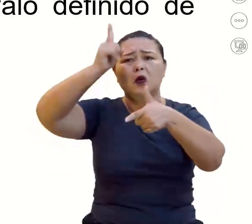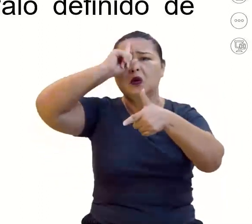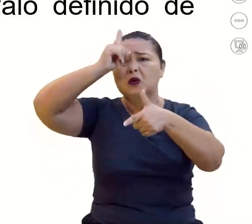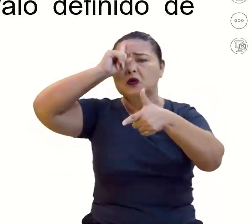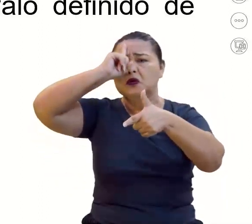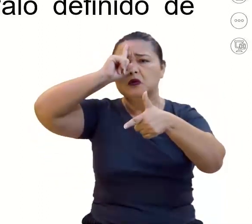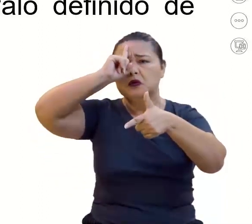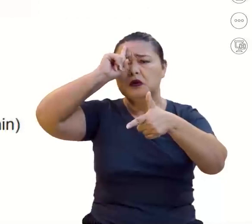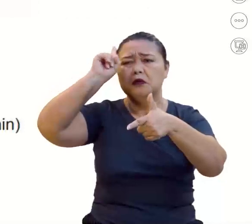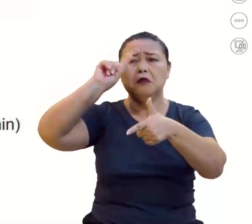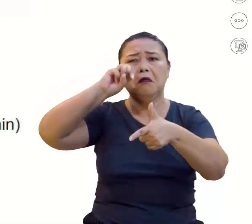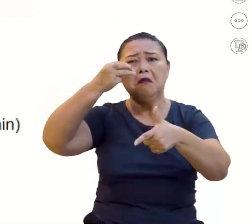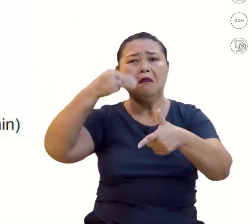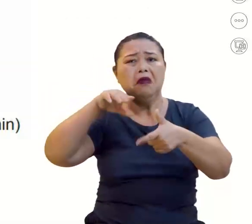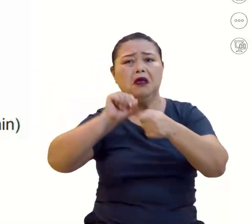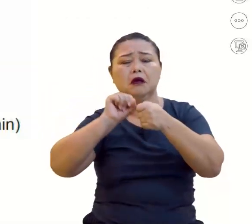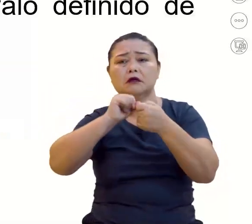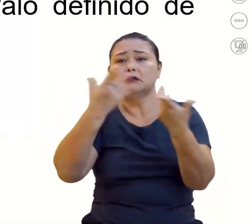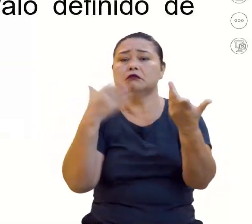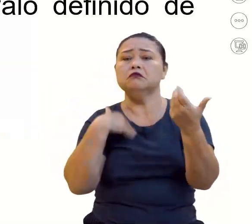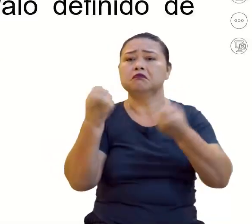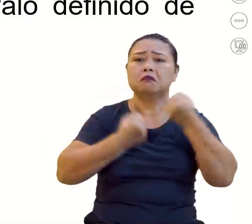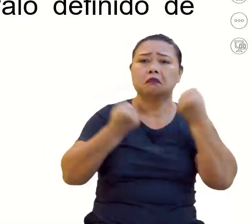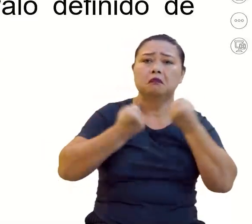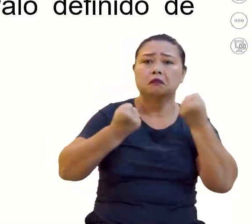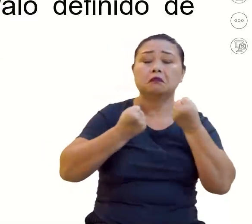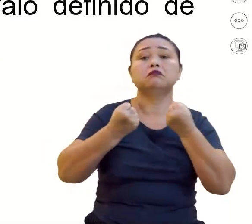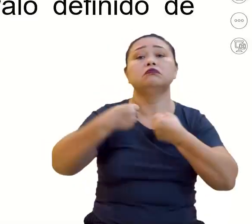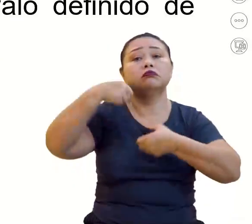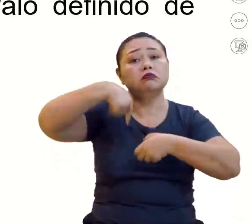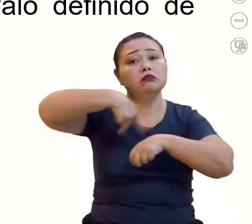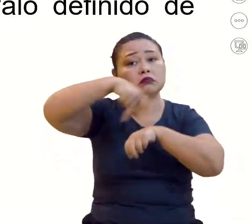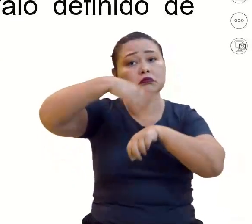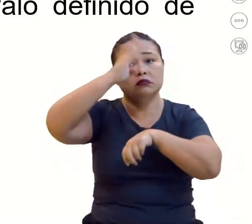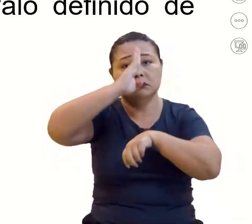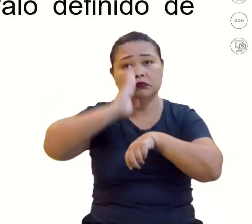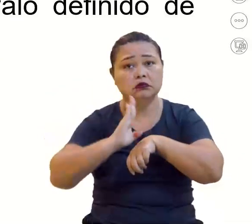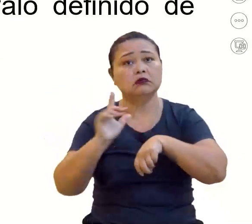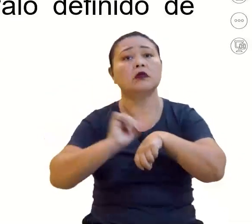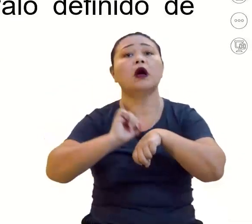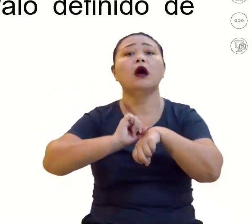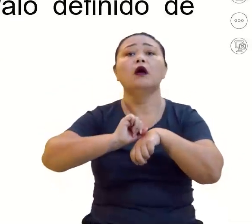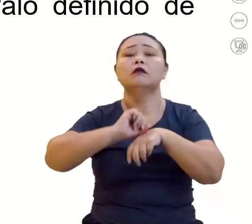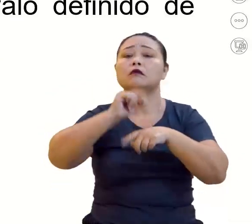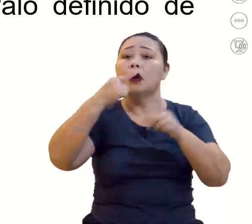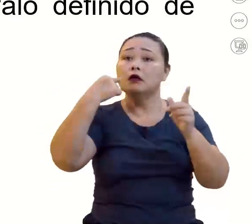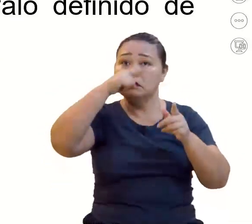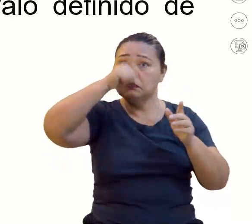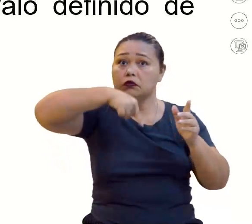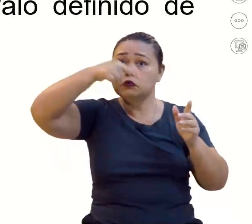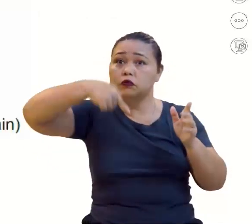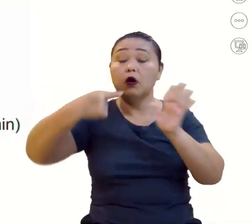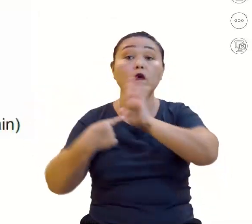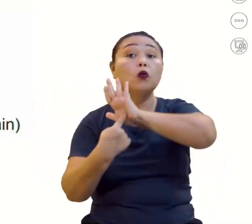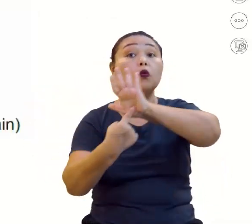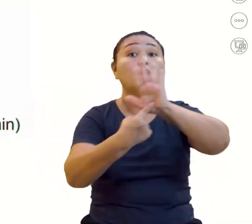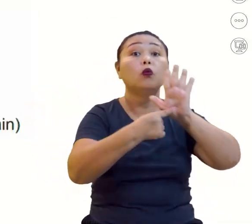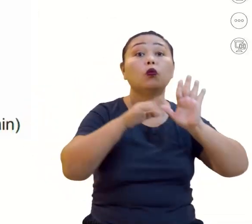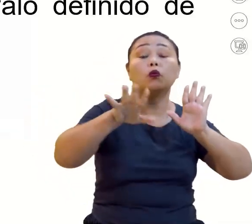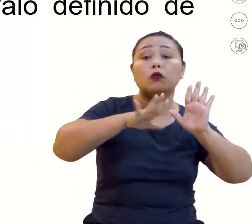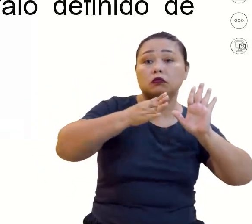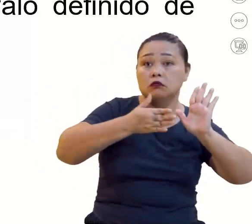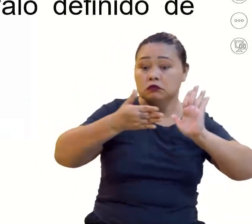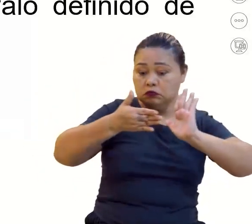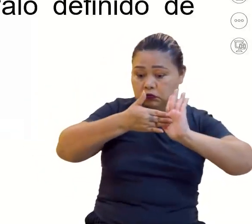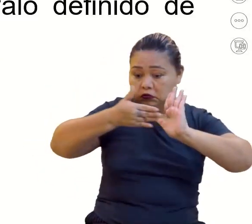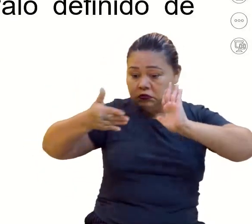de motoristas brasileiros. O gráfico ilustra a situação representando, ao longo de um intervalo definido